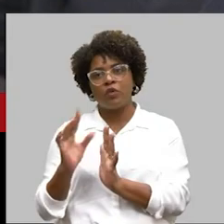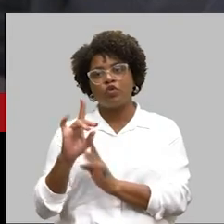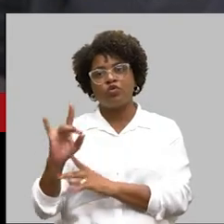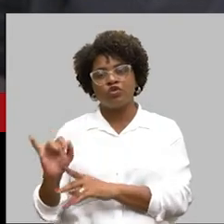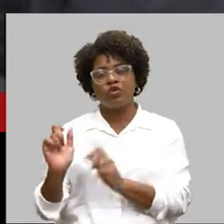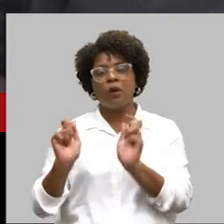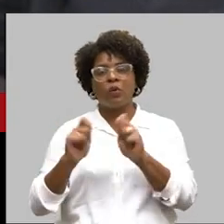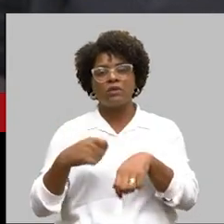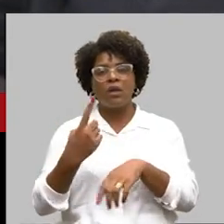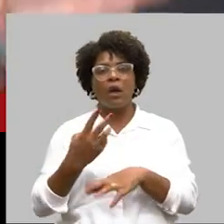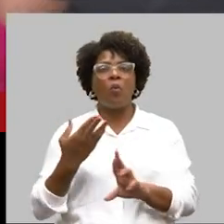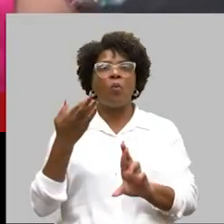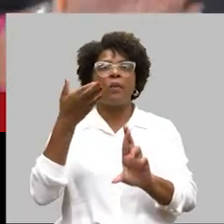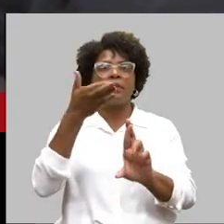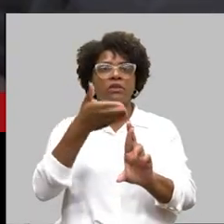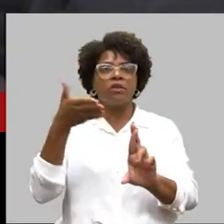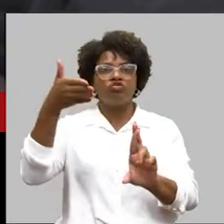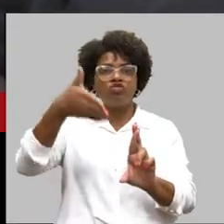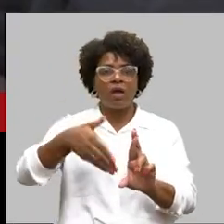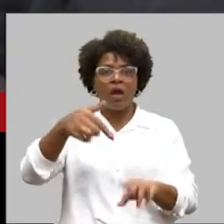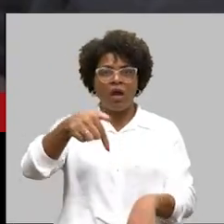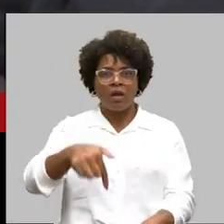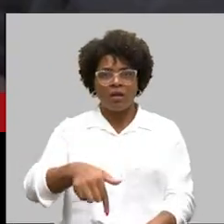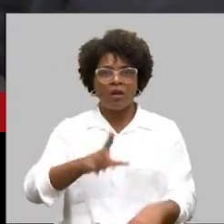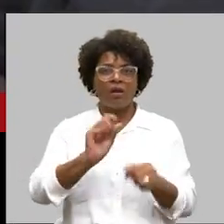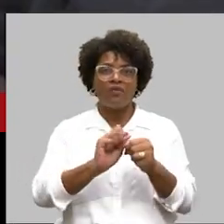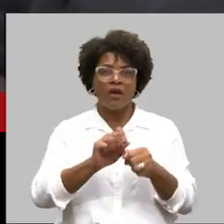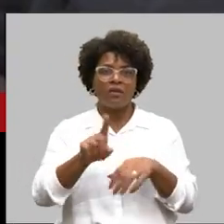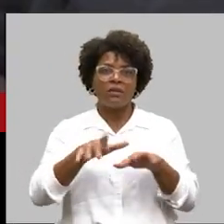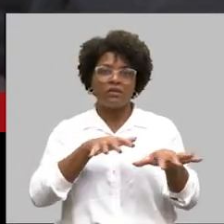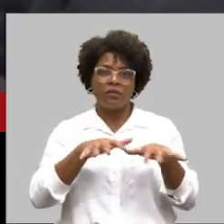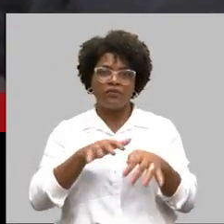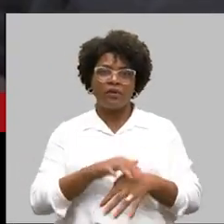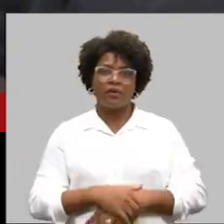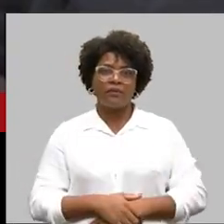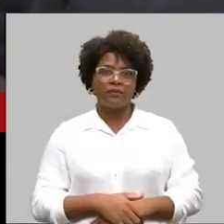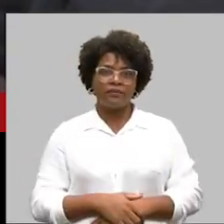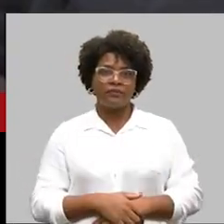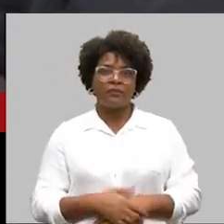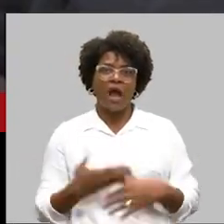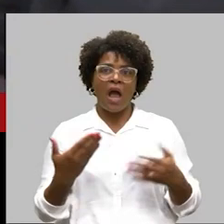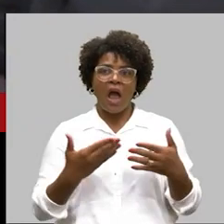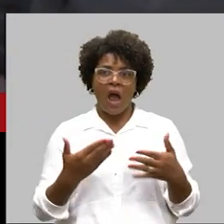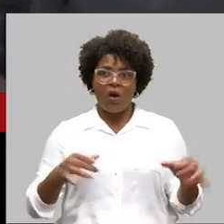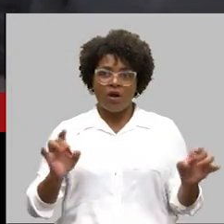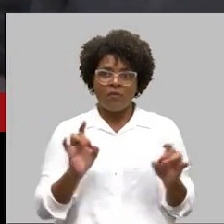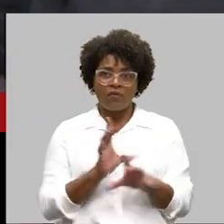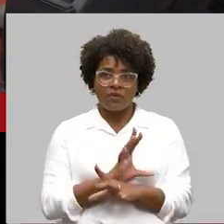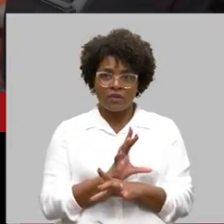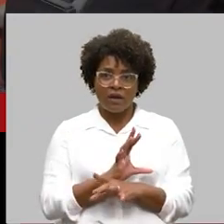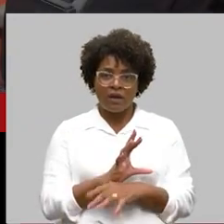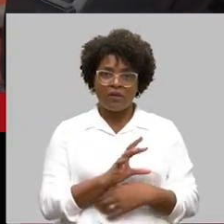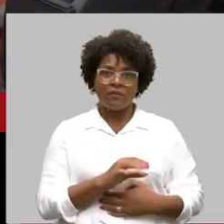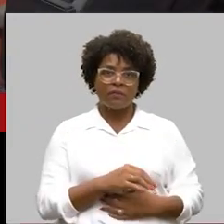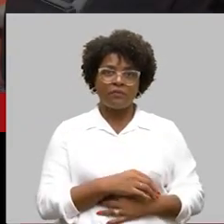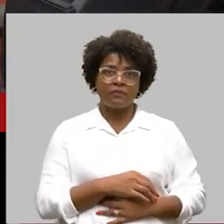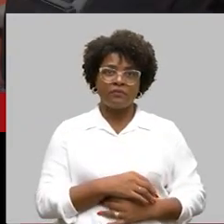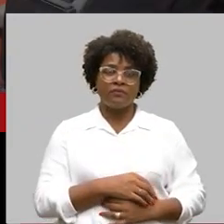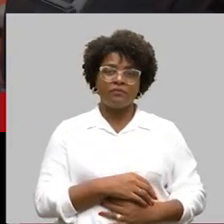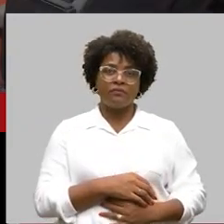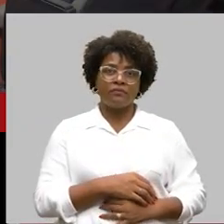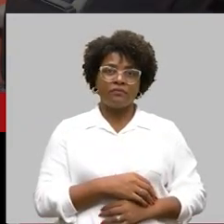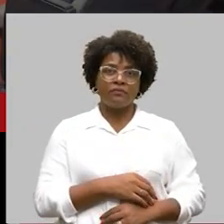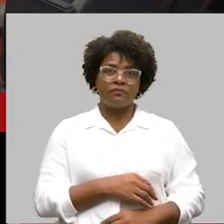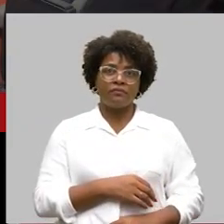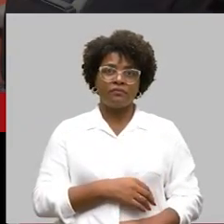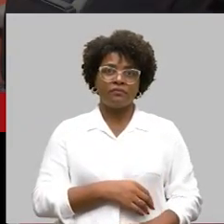eh que possa fazer exatamente esse movimento nós vamos encerrar esse momento eu só sobre esse ponto eu vou te dar